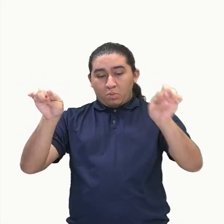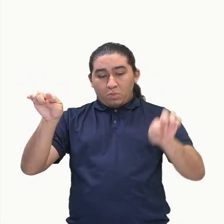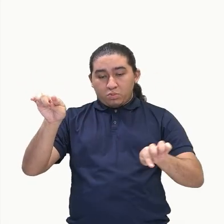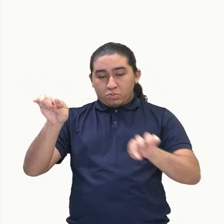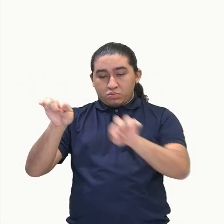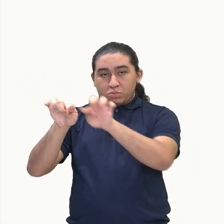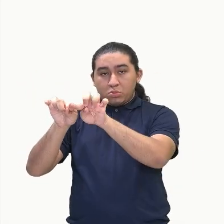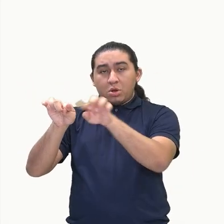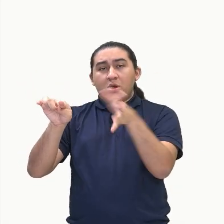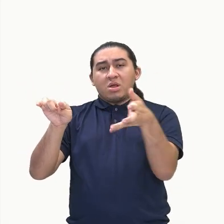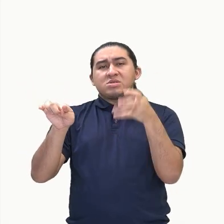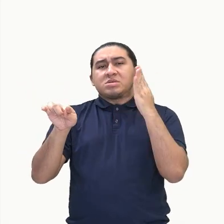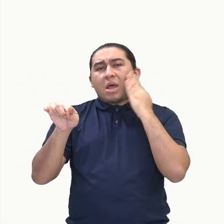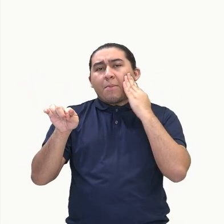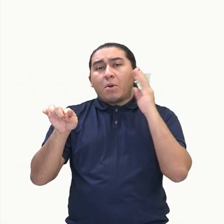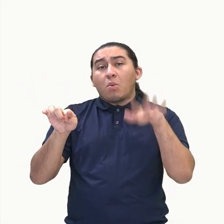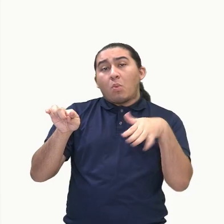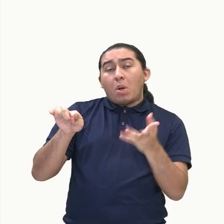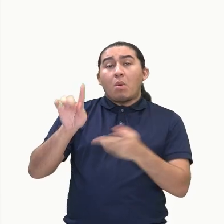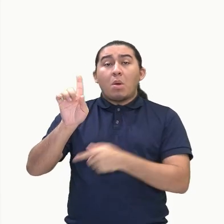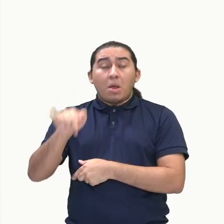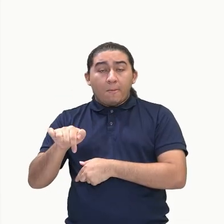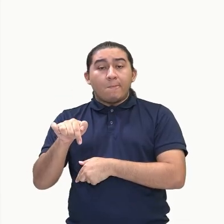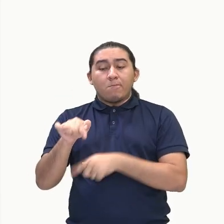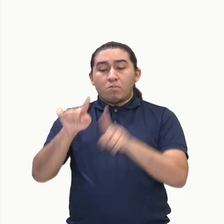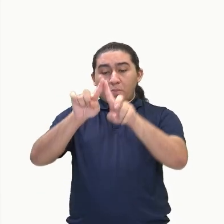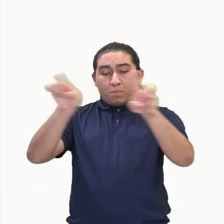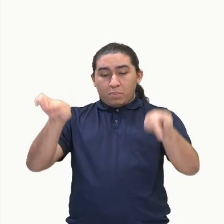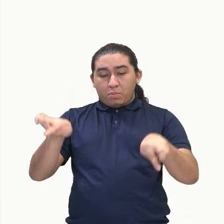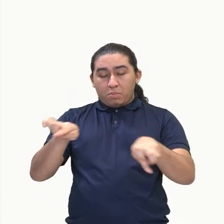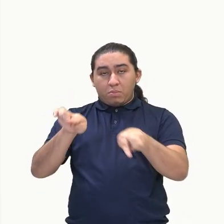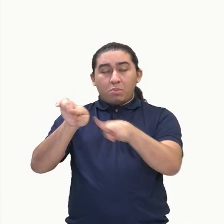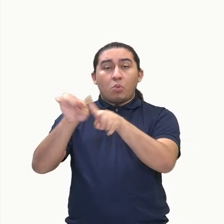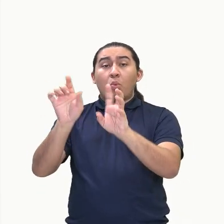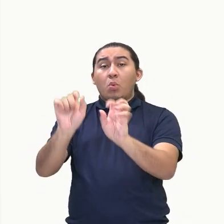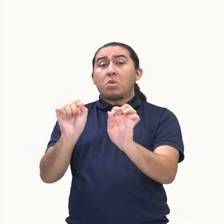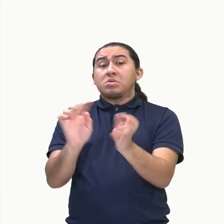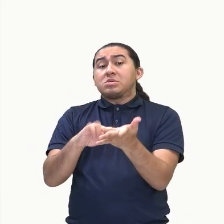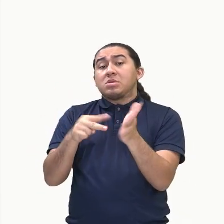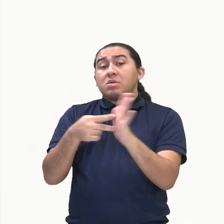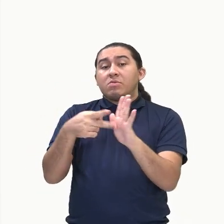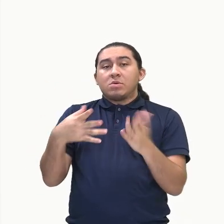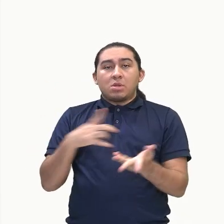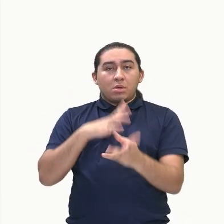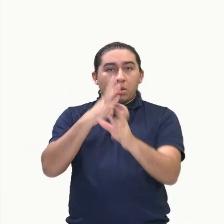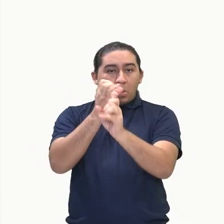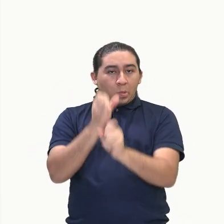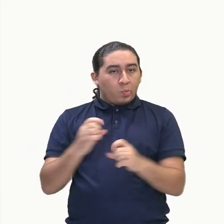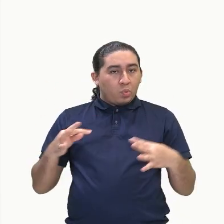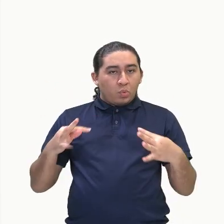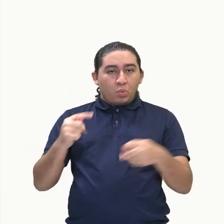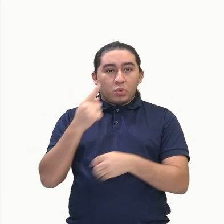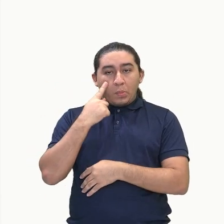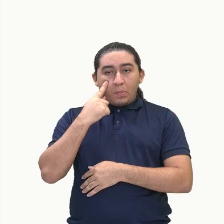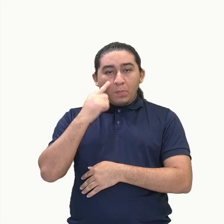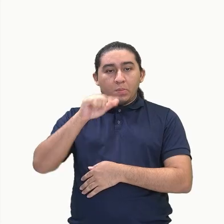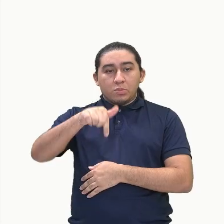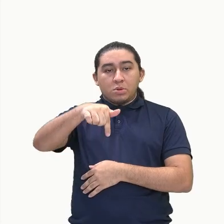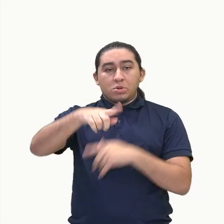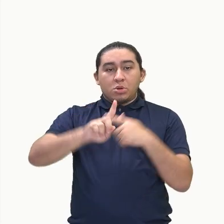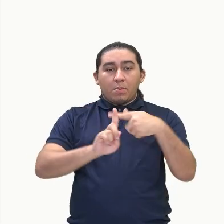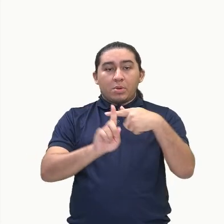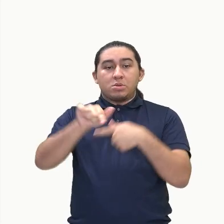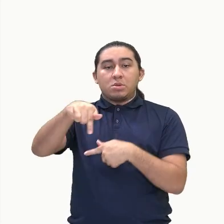quero determinar o perímetro. O que é que eu faço? Eu vou somar todos os lados. Então, 7